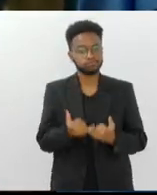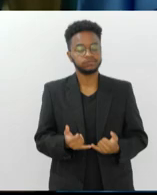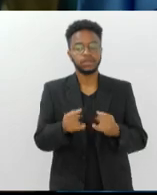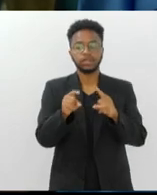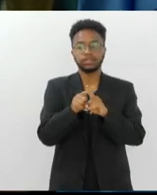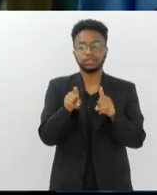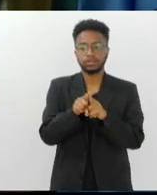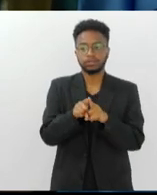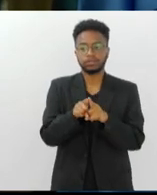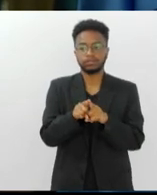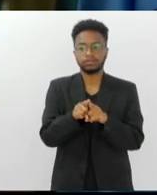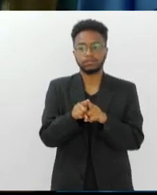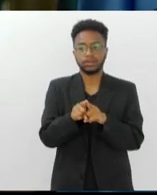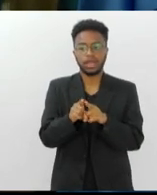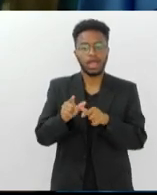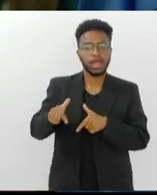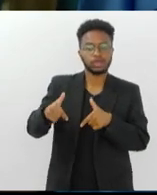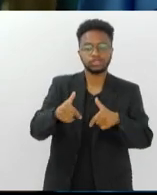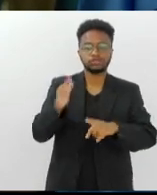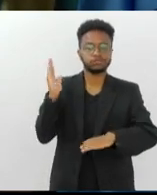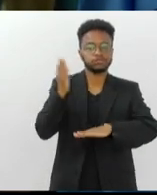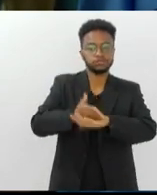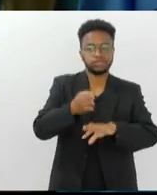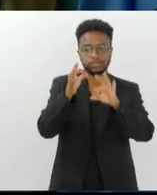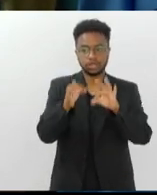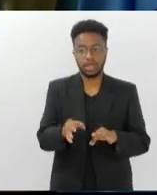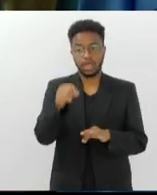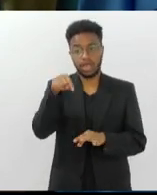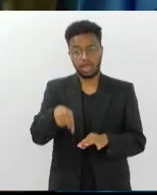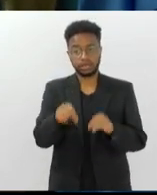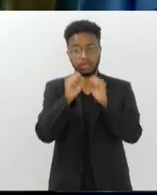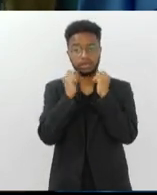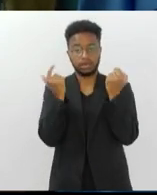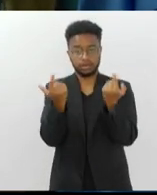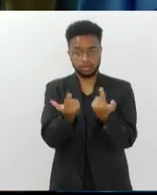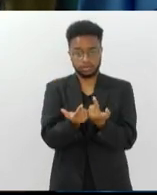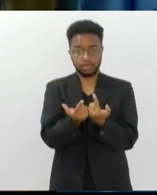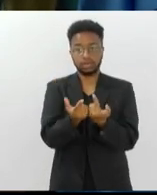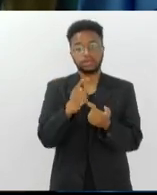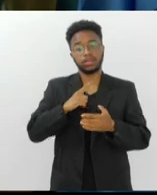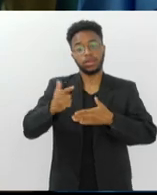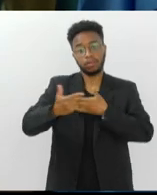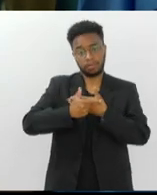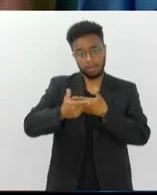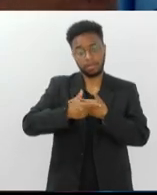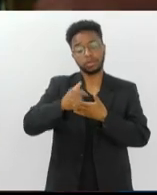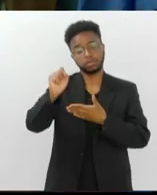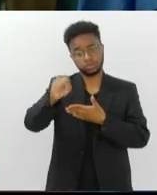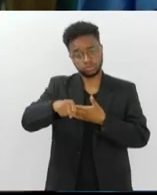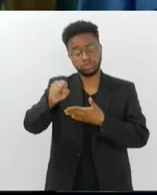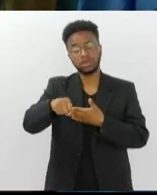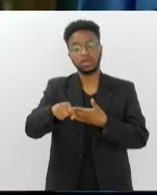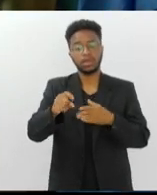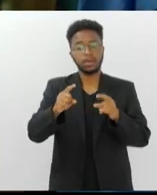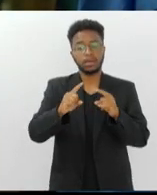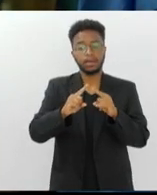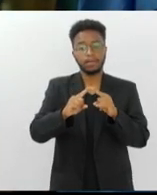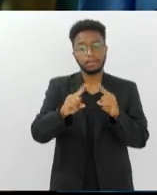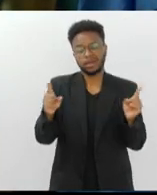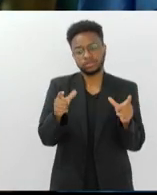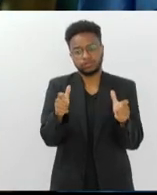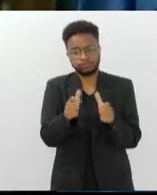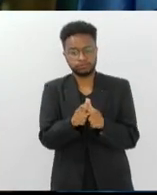quanto fazer o enfrentamento correto aqui na Assembleia Legislativa do Estado, que tem um papel, sim, ainda que reduzido, e com